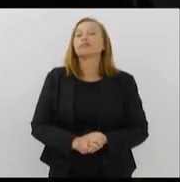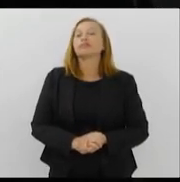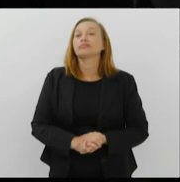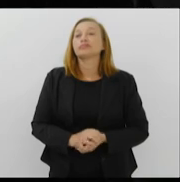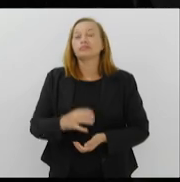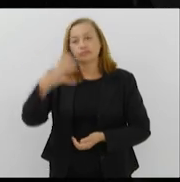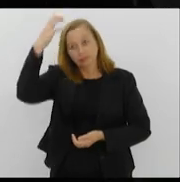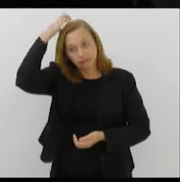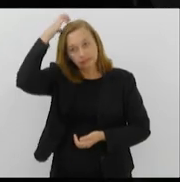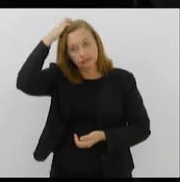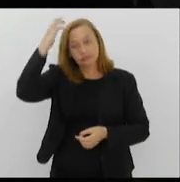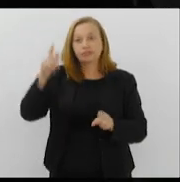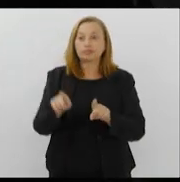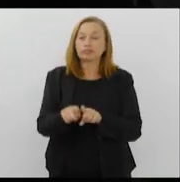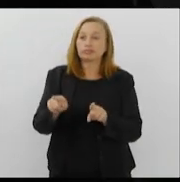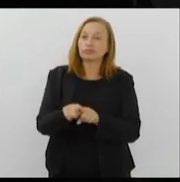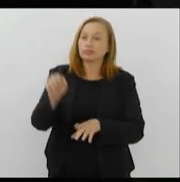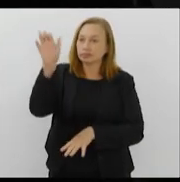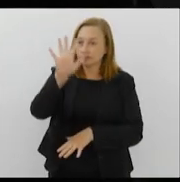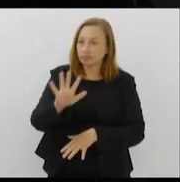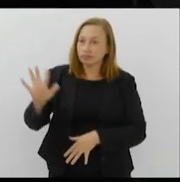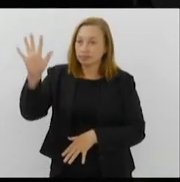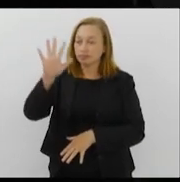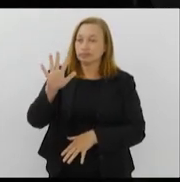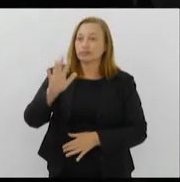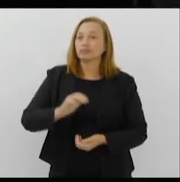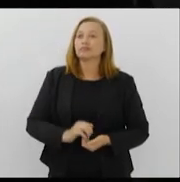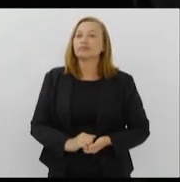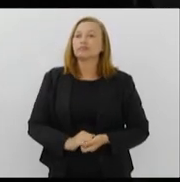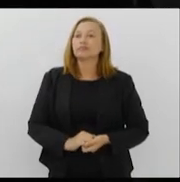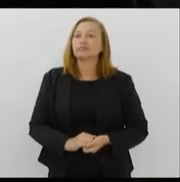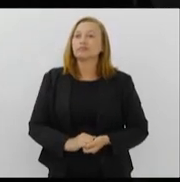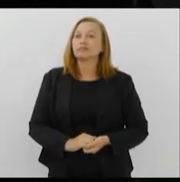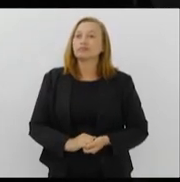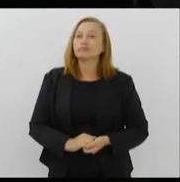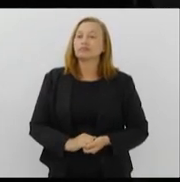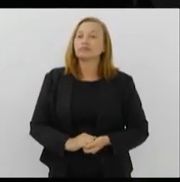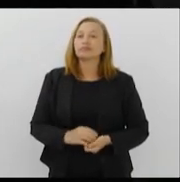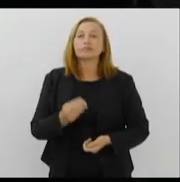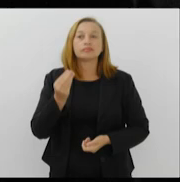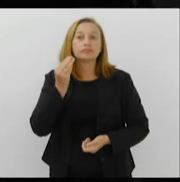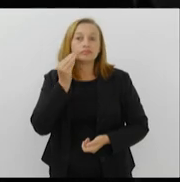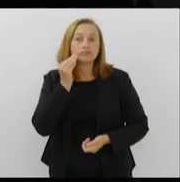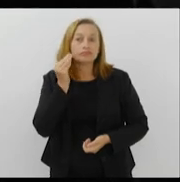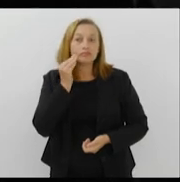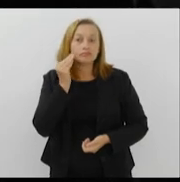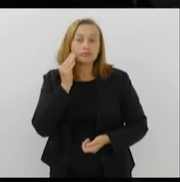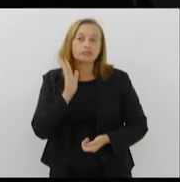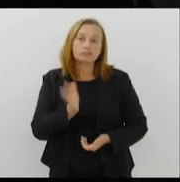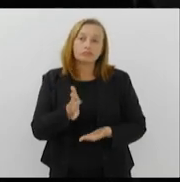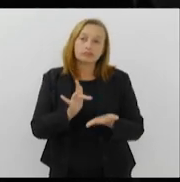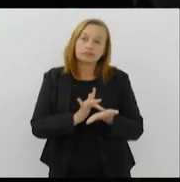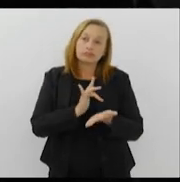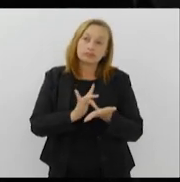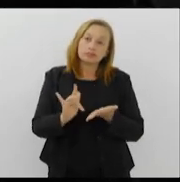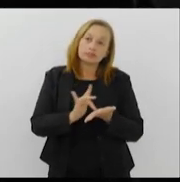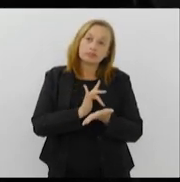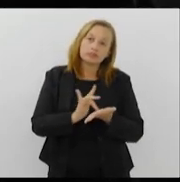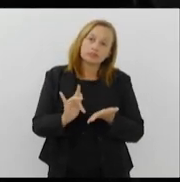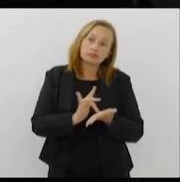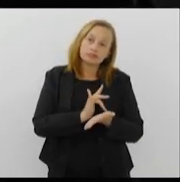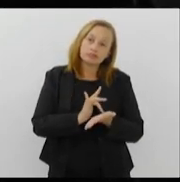Civil Nacional, para fazer, então, esse teste, né, já nos celulares,